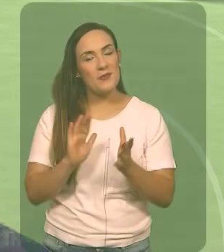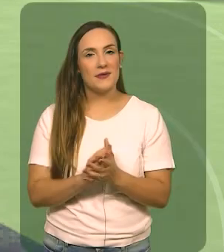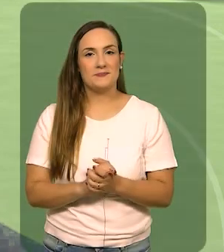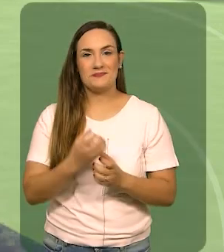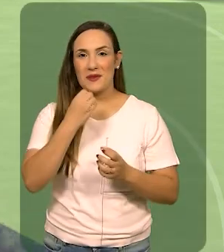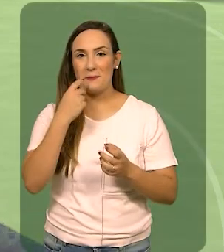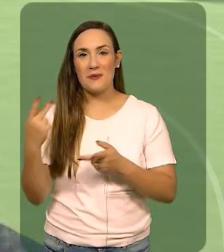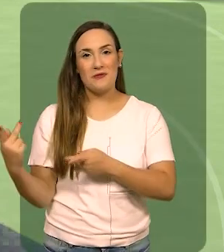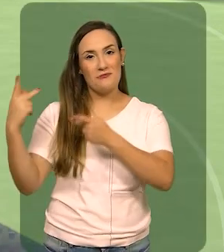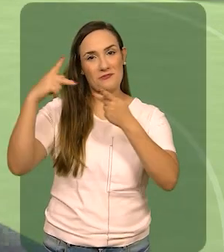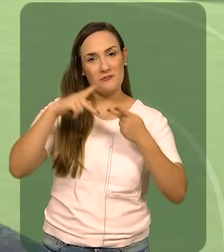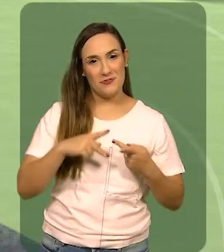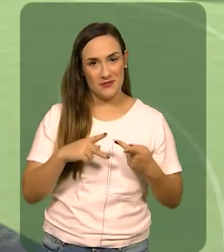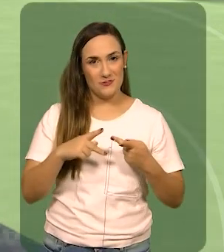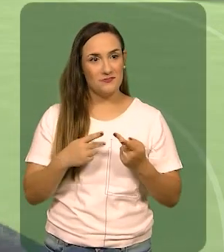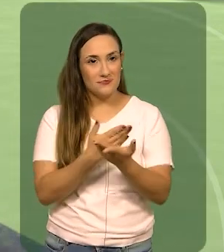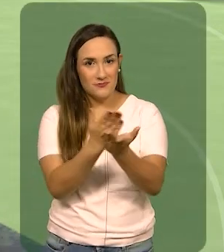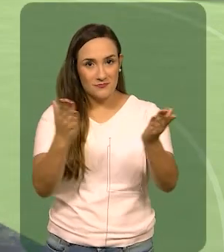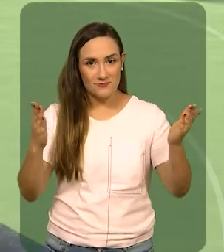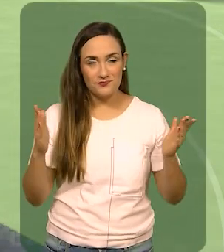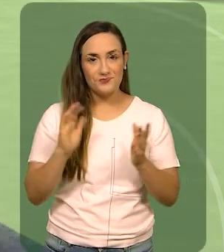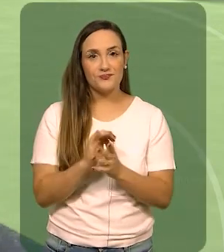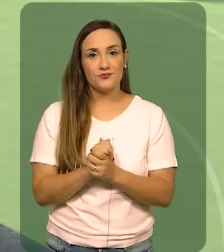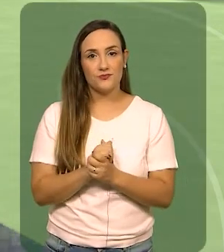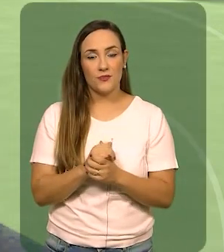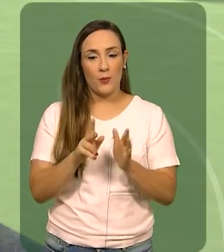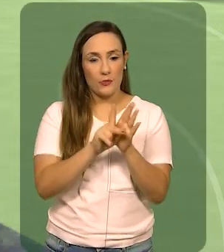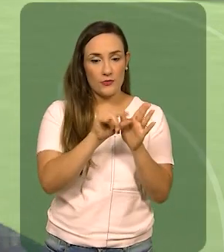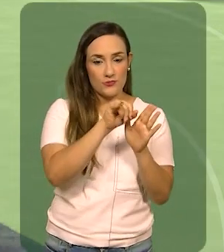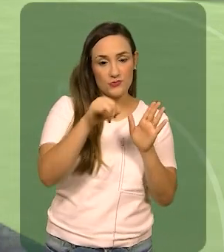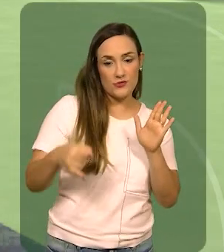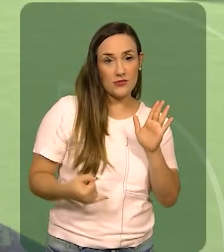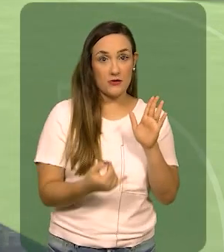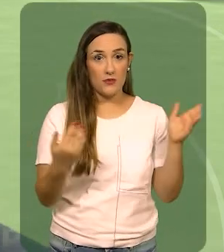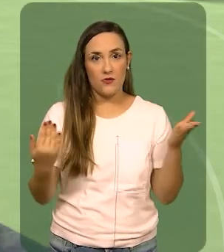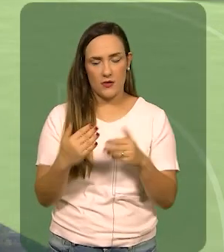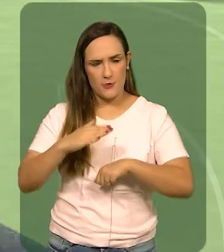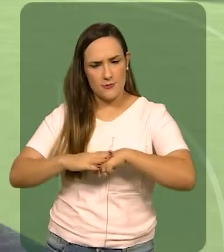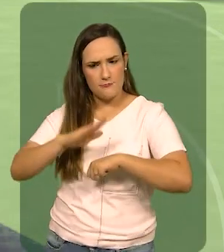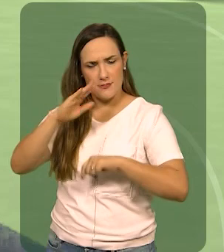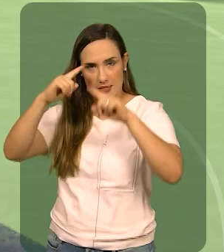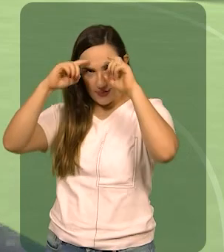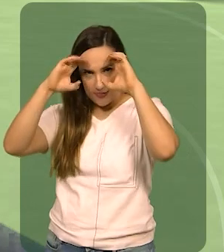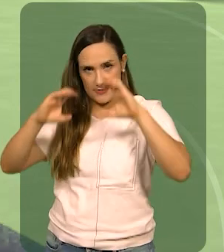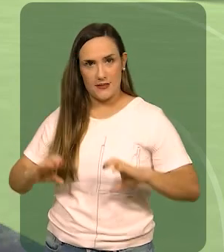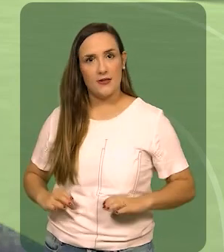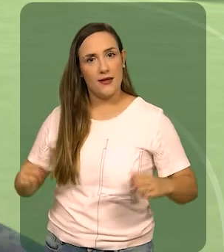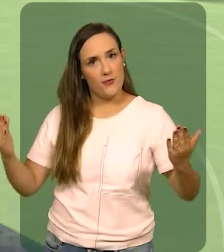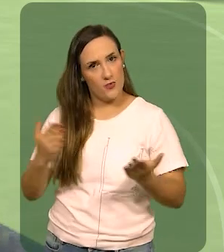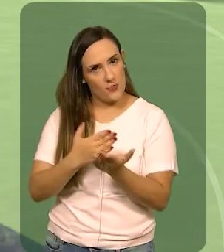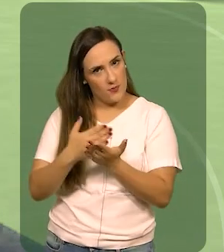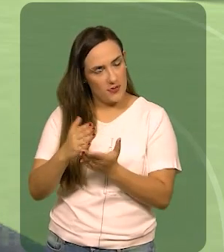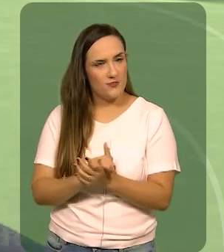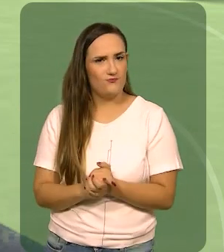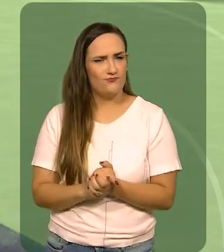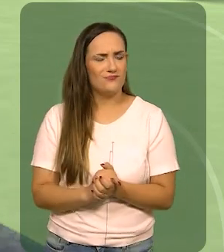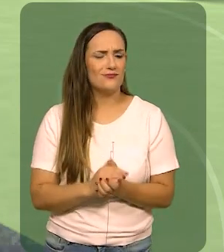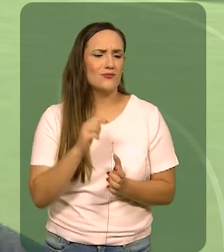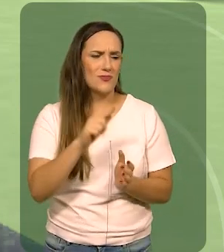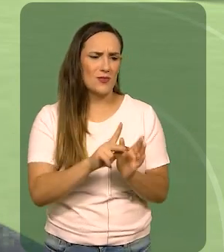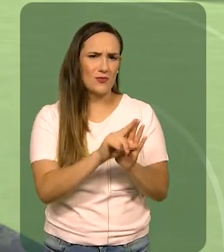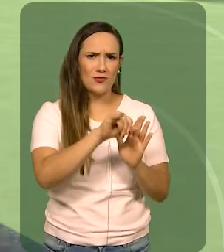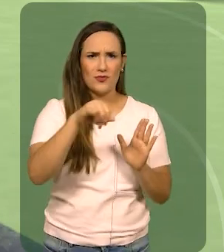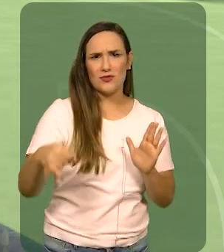Olá, seja muito bem-vinda e bem-vindo. O programa Mais Cidadania está no ar. Este programa